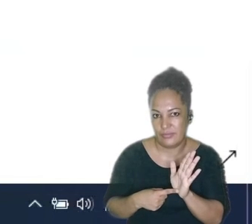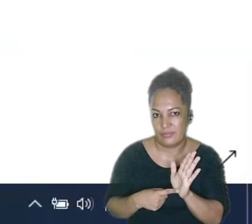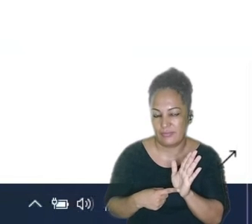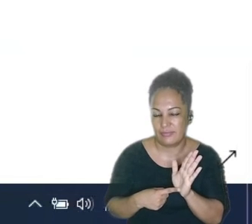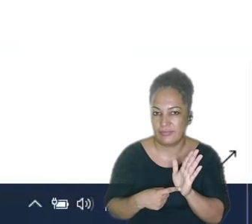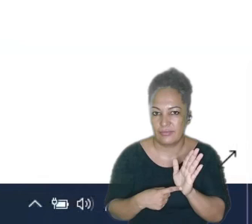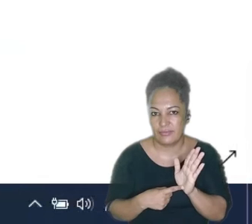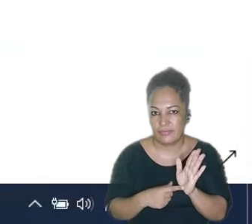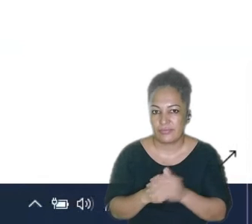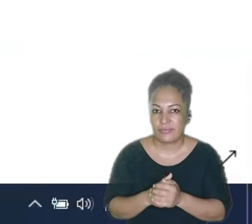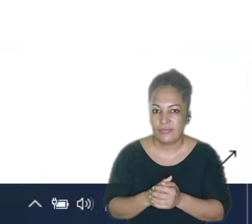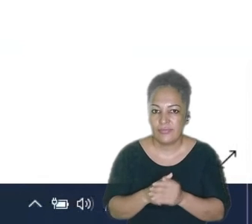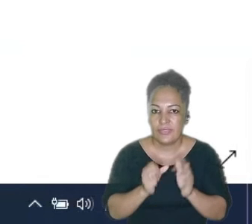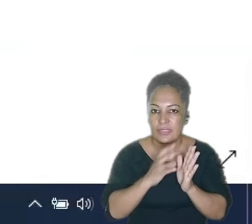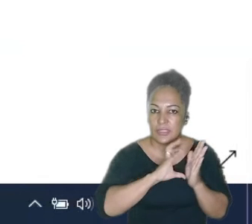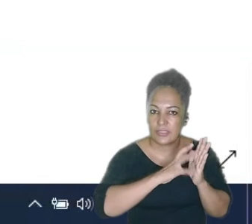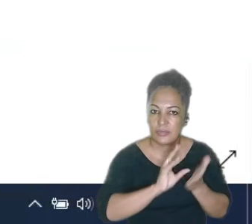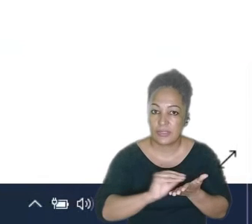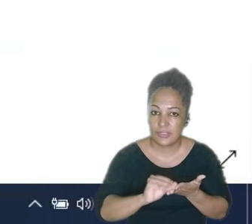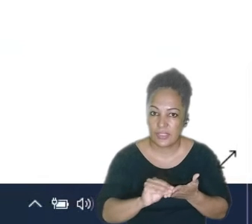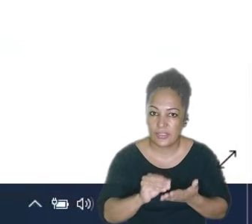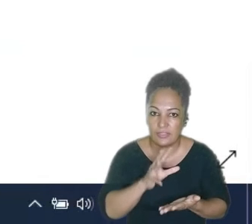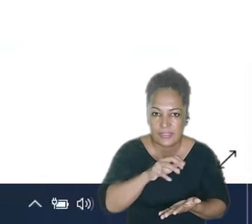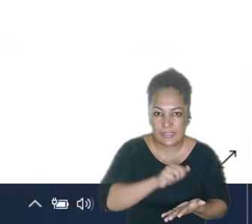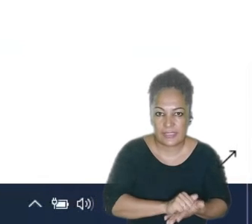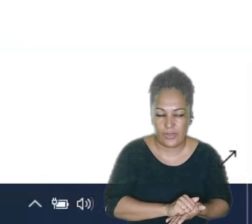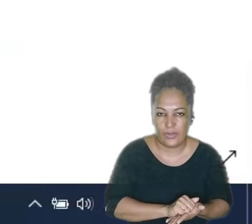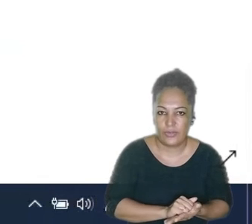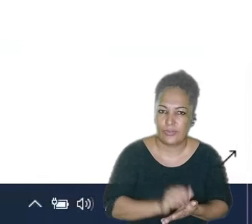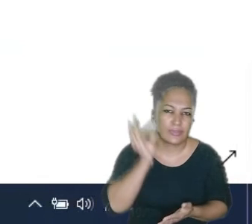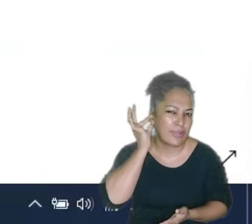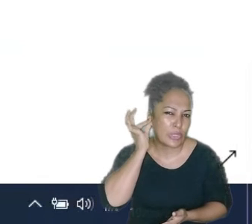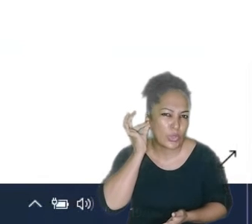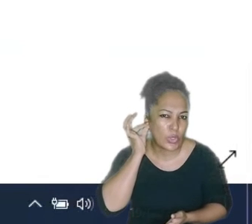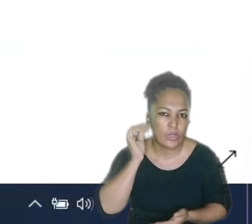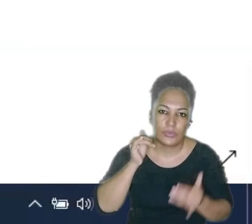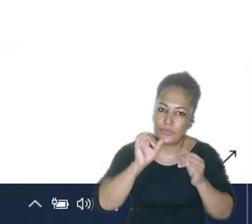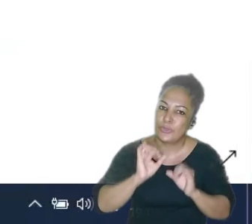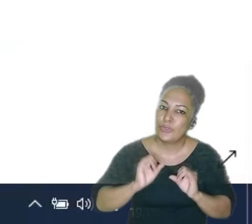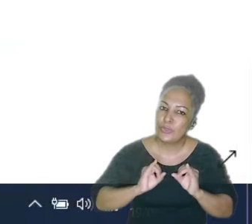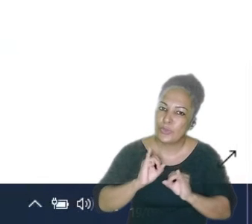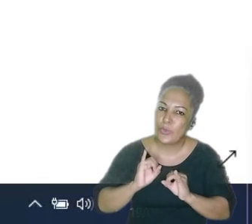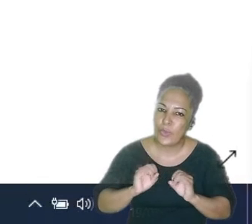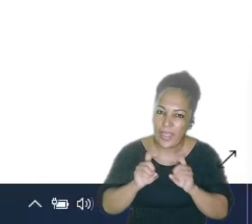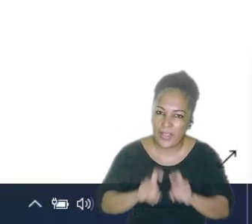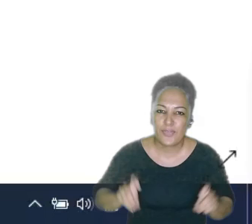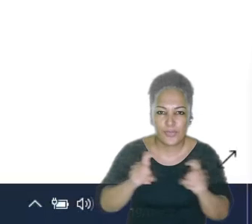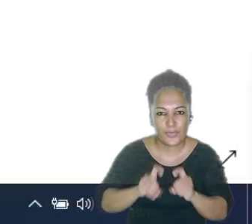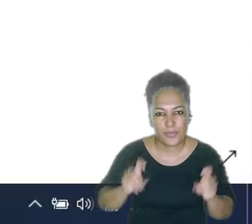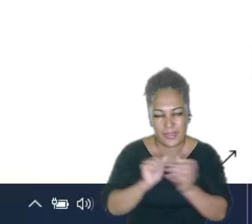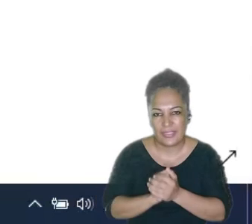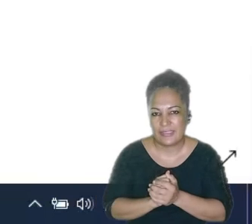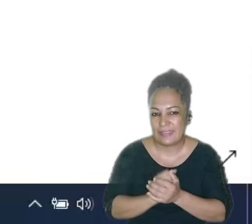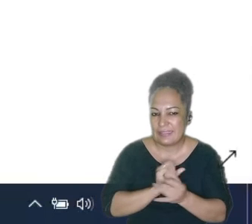quero demonstrar desse banco de dados, que será salvo nesse banco de dados. Isso é top demais, isso é informática,